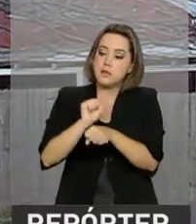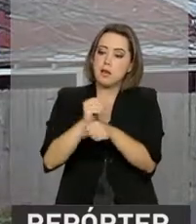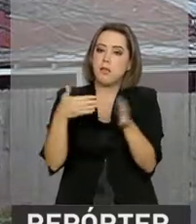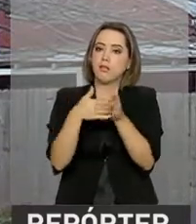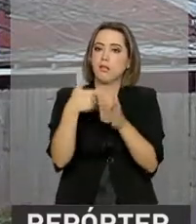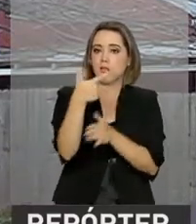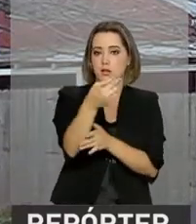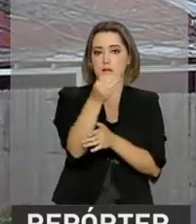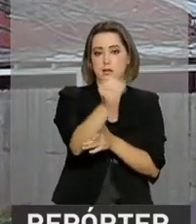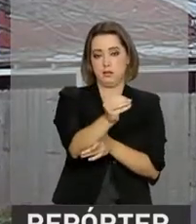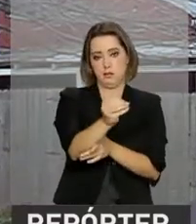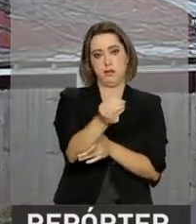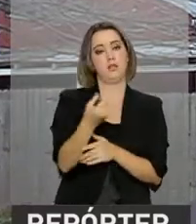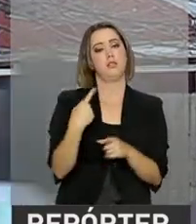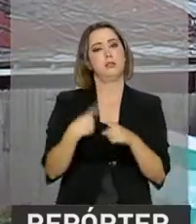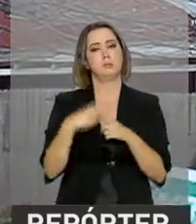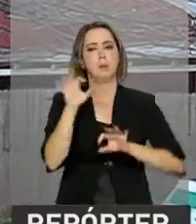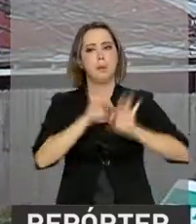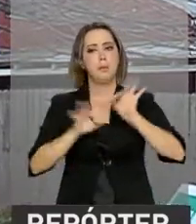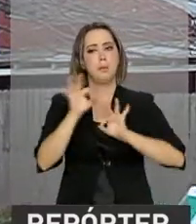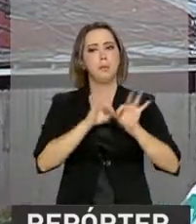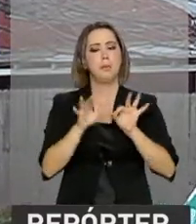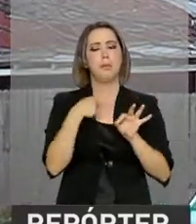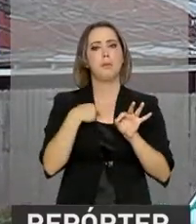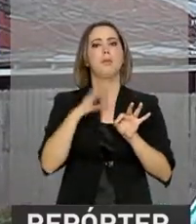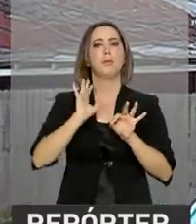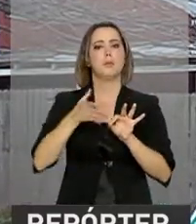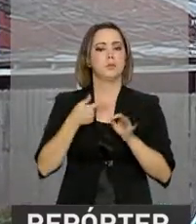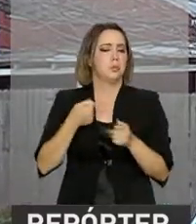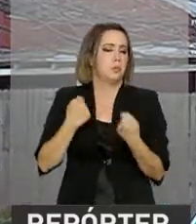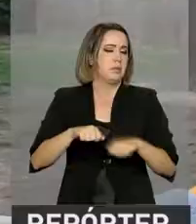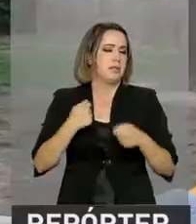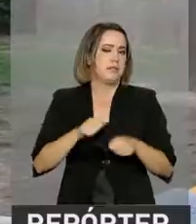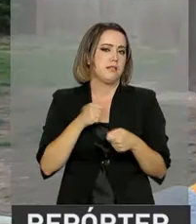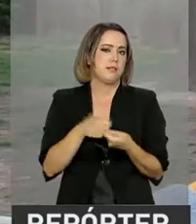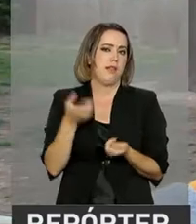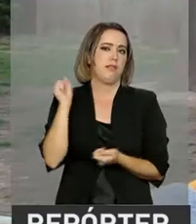os benefícios. Ele diz que se preparou para não precisar depender do